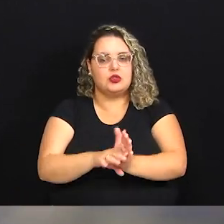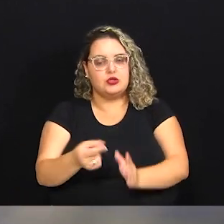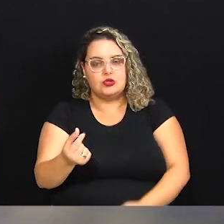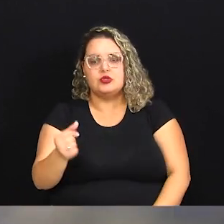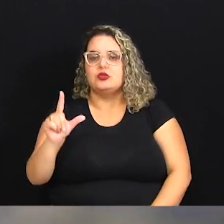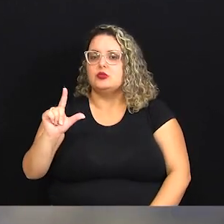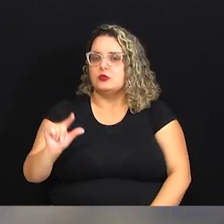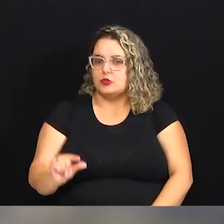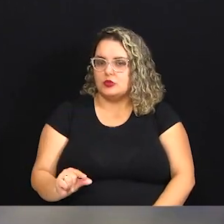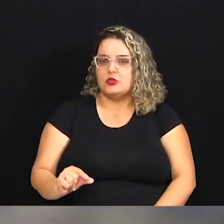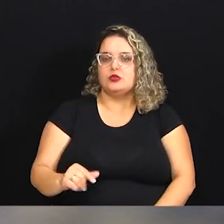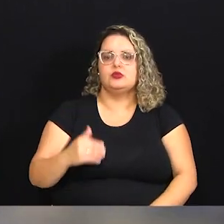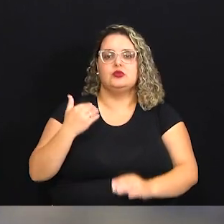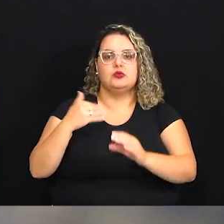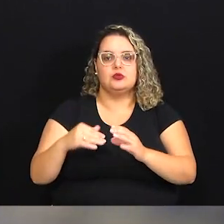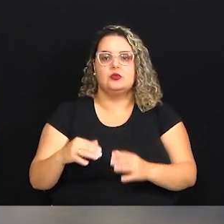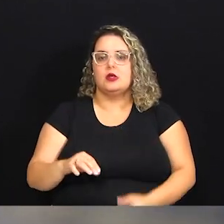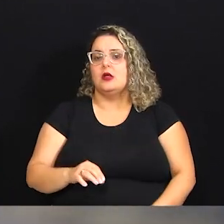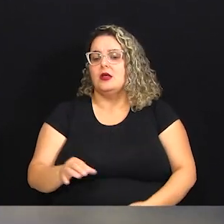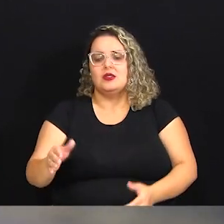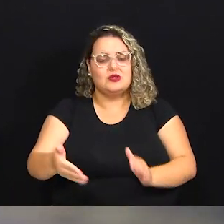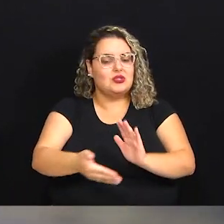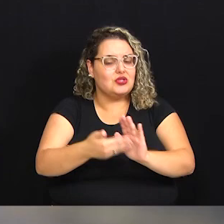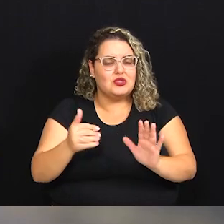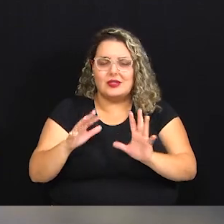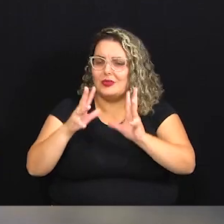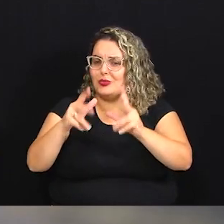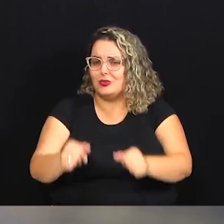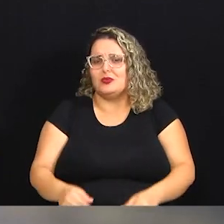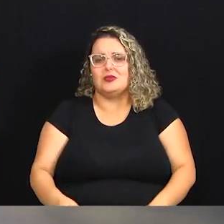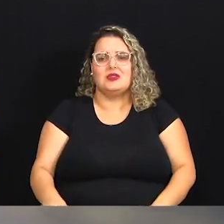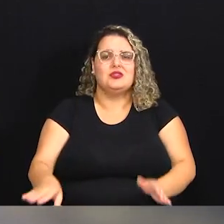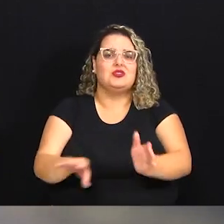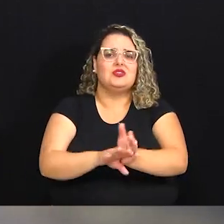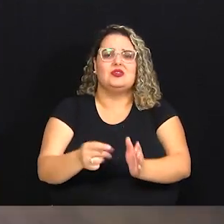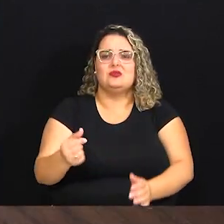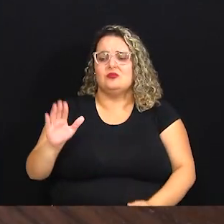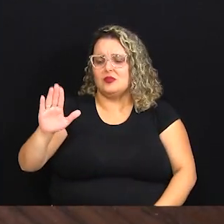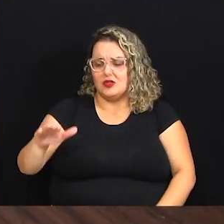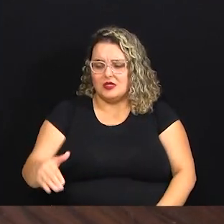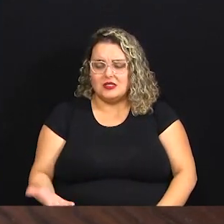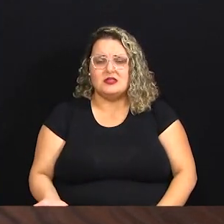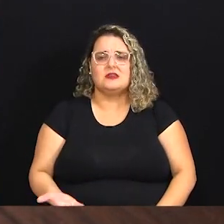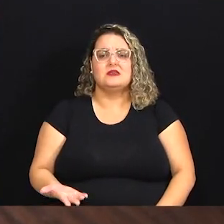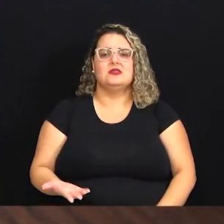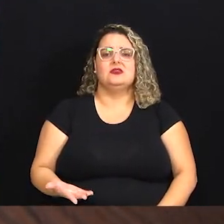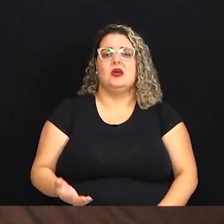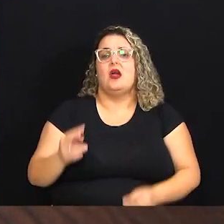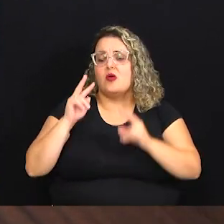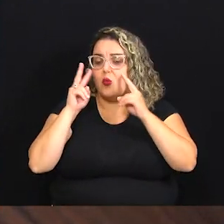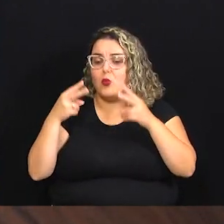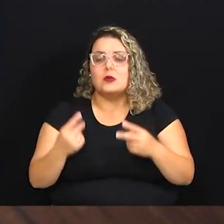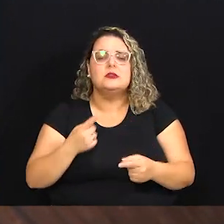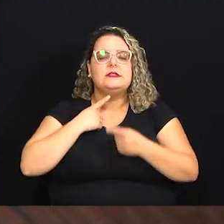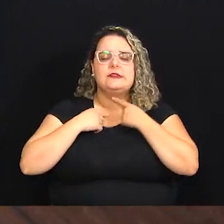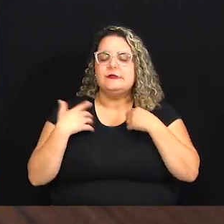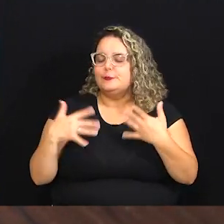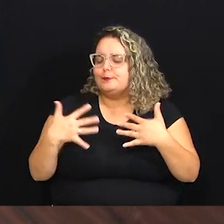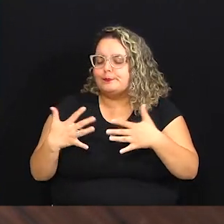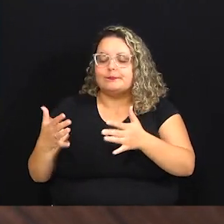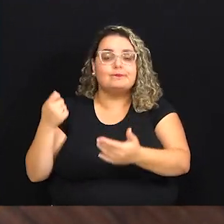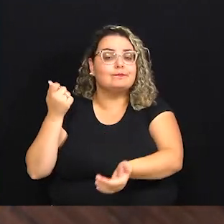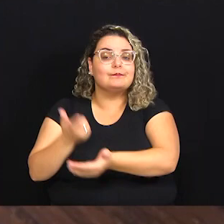nossa caixa de e-mail, descadastra tudo, gente, porque chega muita promoção mesmo, eu também fico ali olhando, desejando,